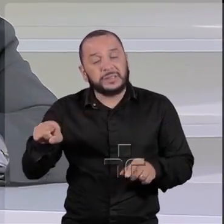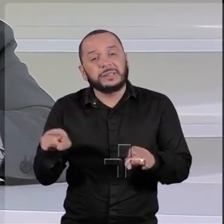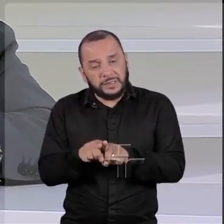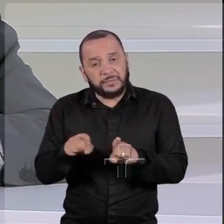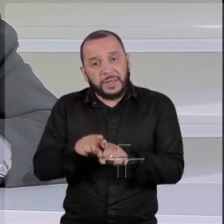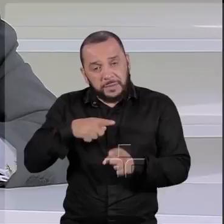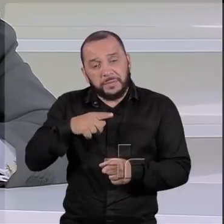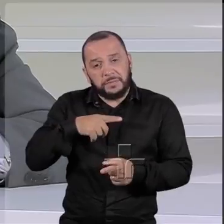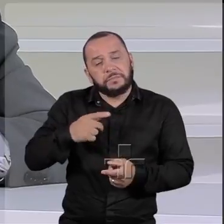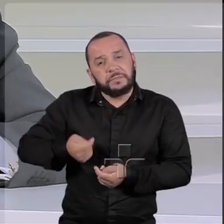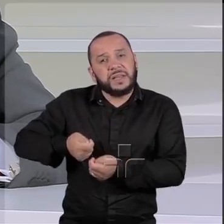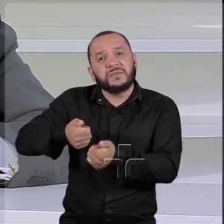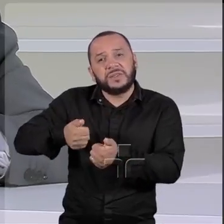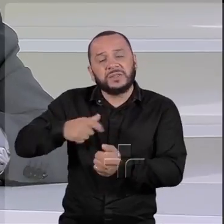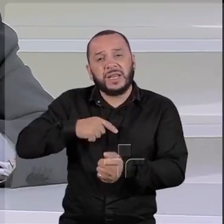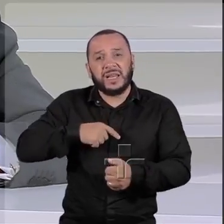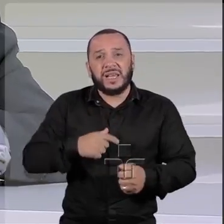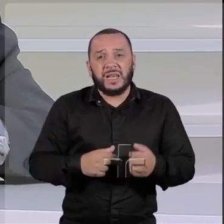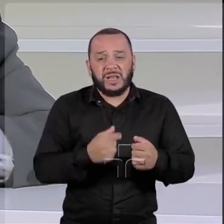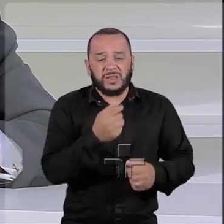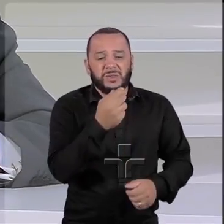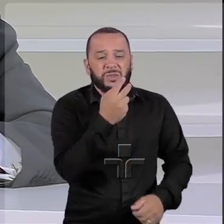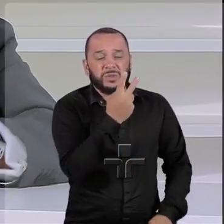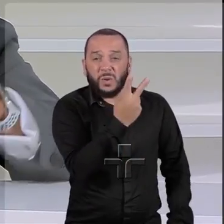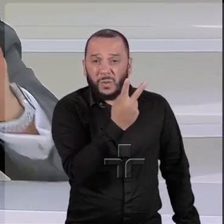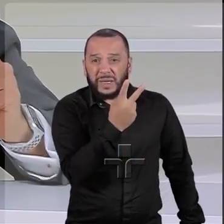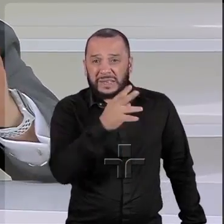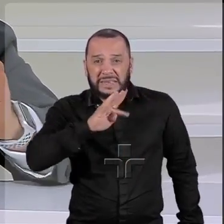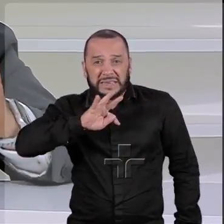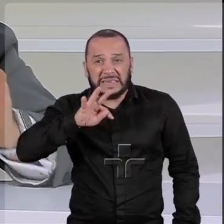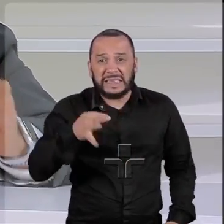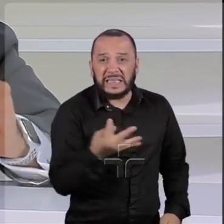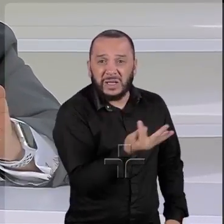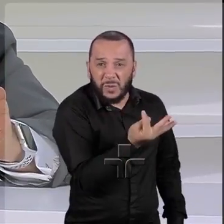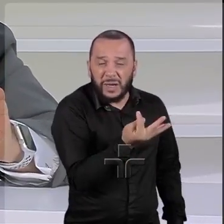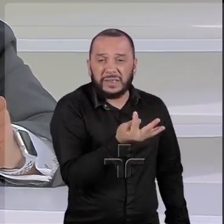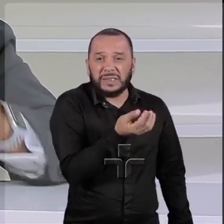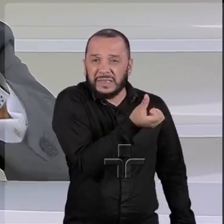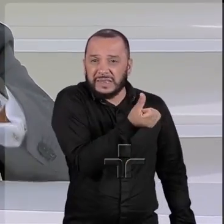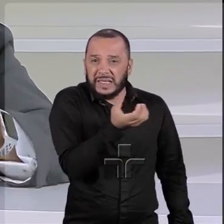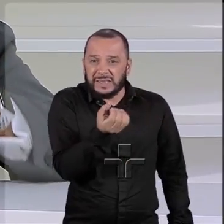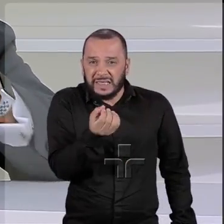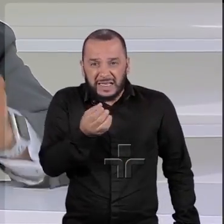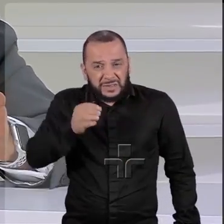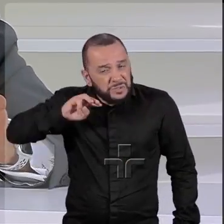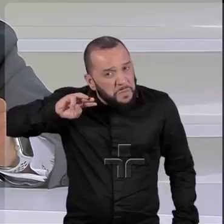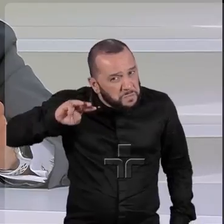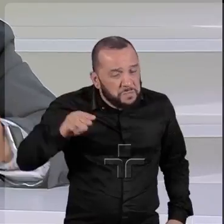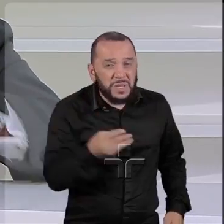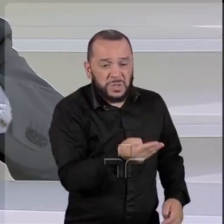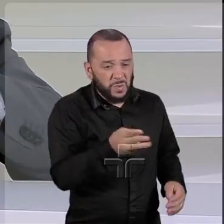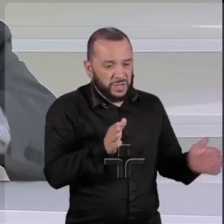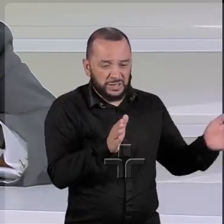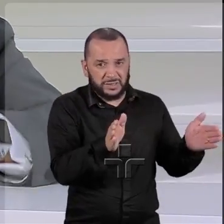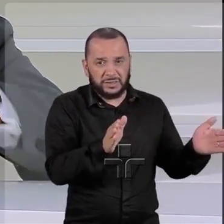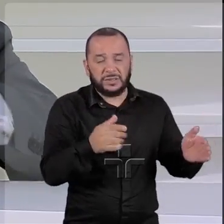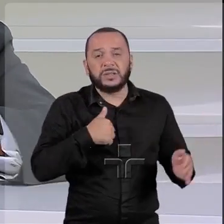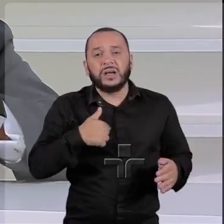continuada, de 2 trilhões e 600 bilhões. Nesse mesmo período, os gastos com educação foram